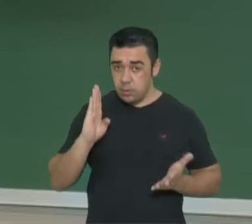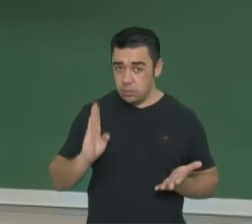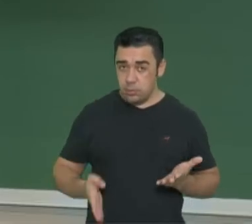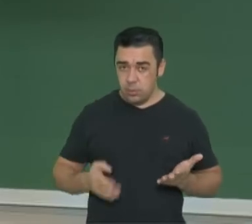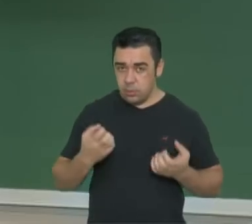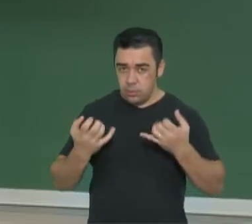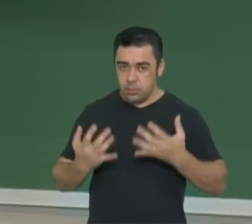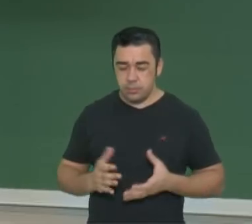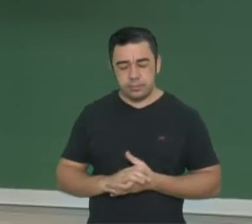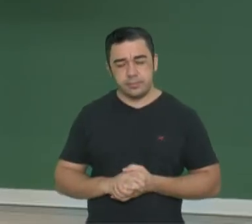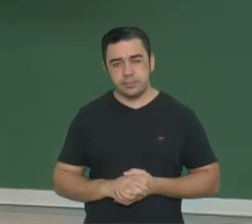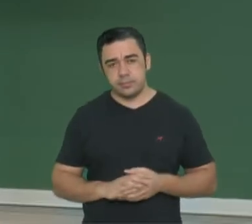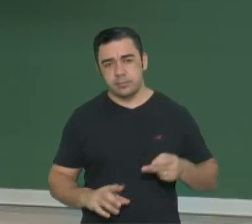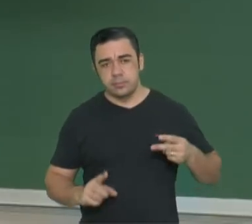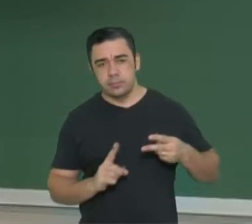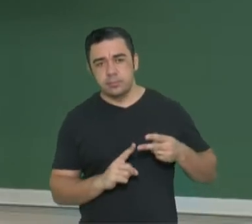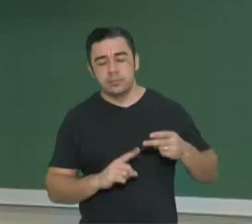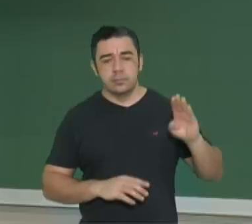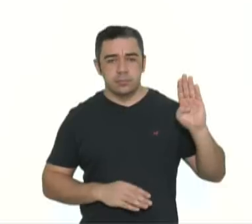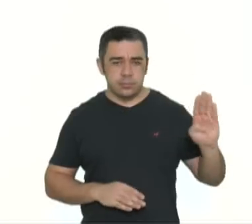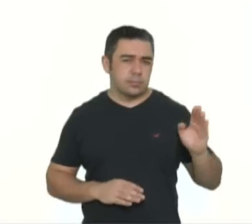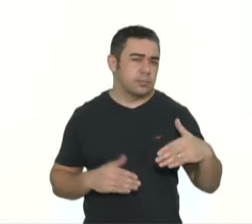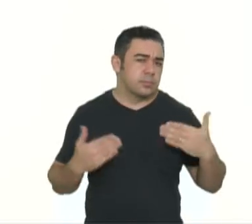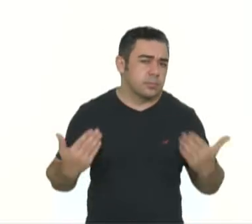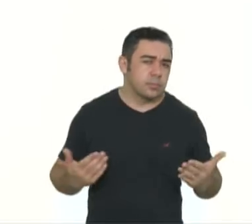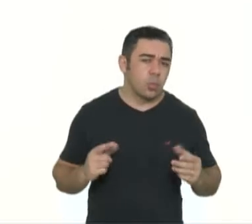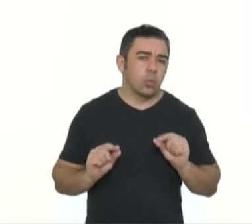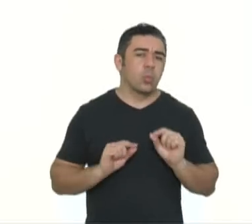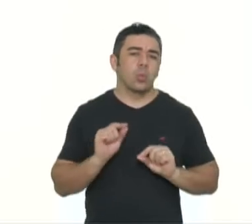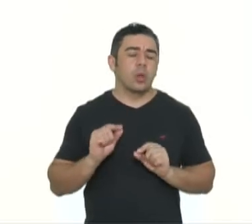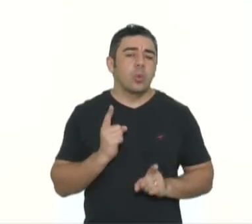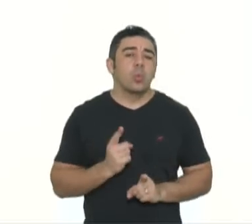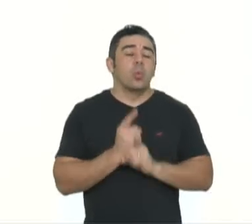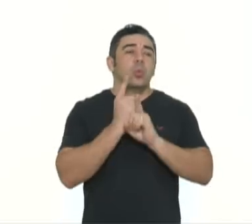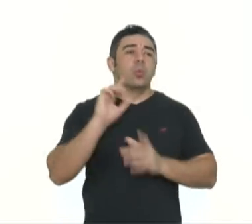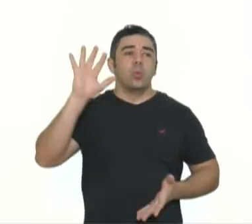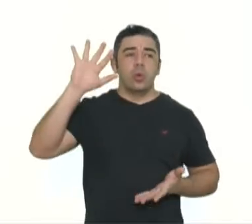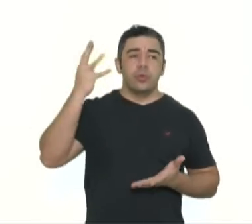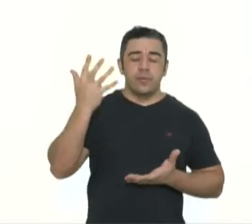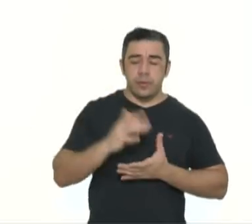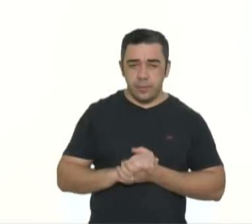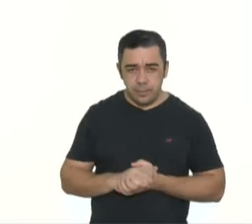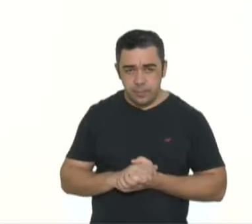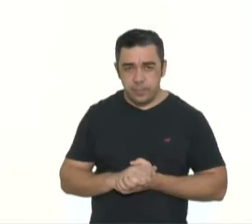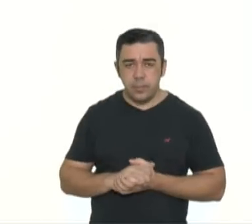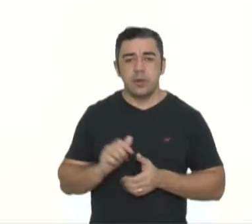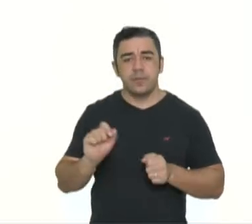mundo. Letra B. Qual foi a solução encontrada para esse impasse?